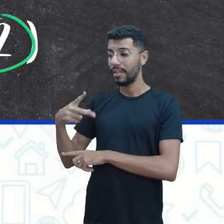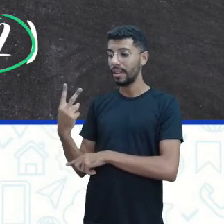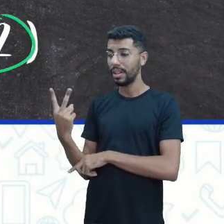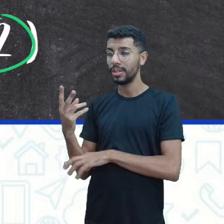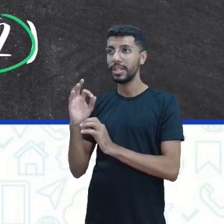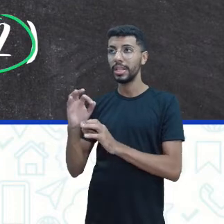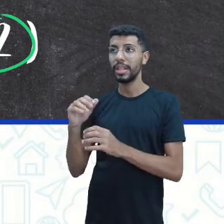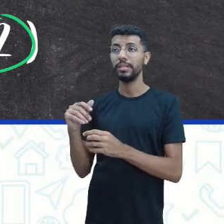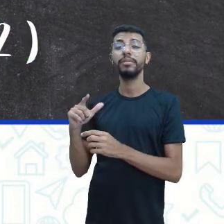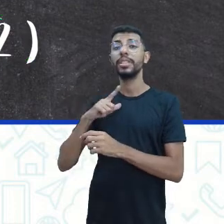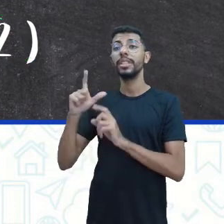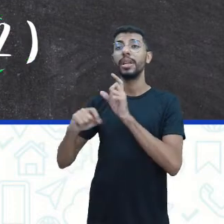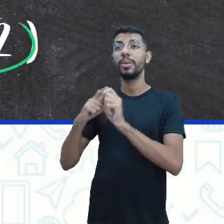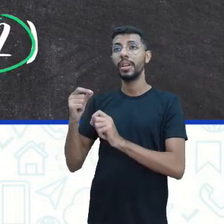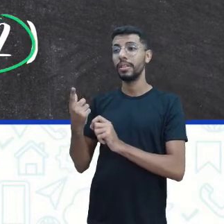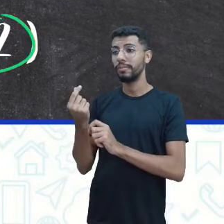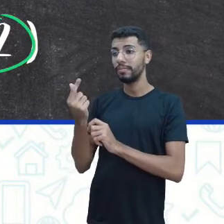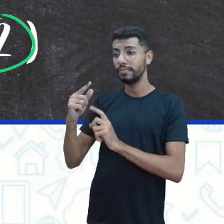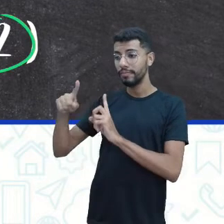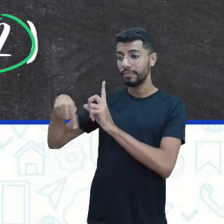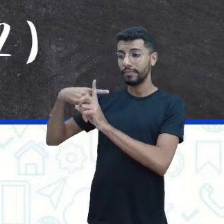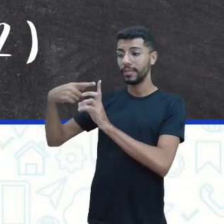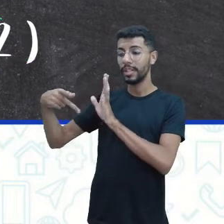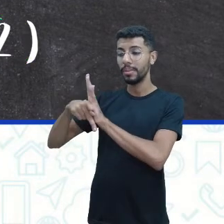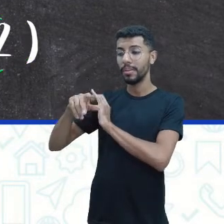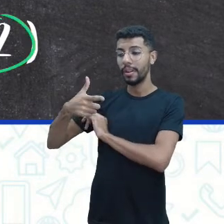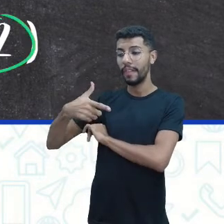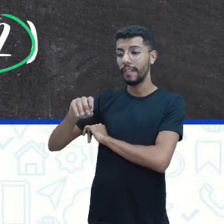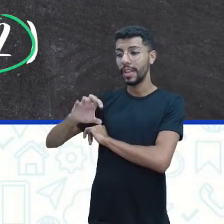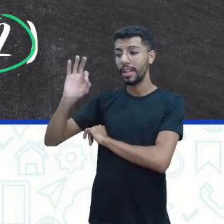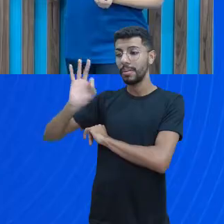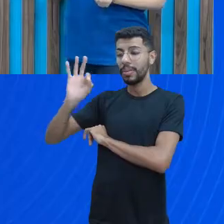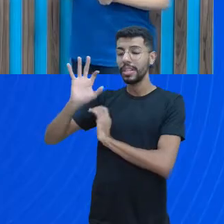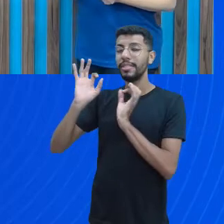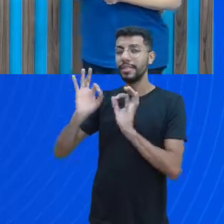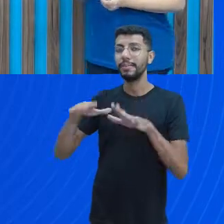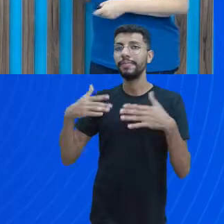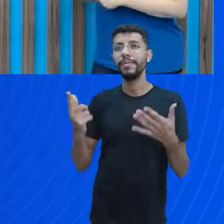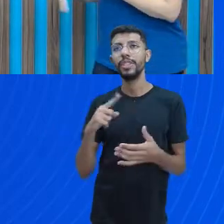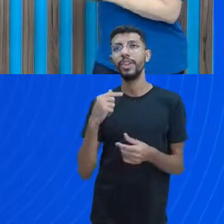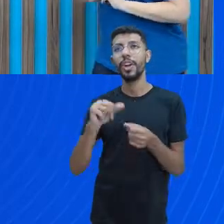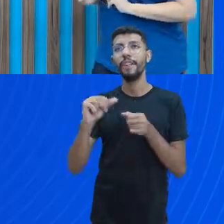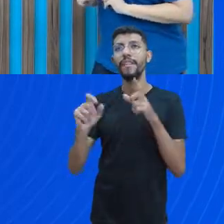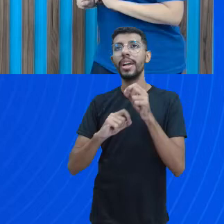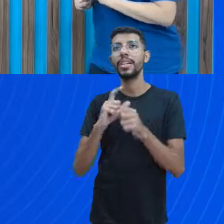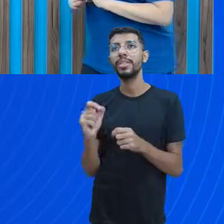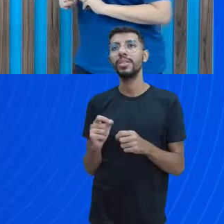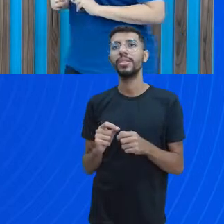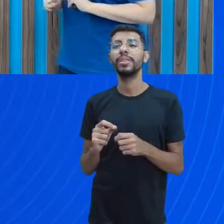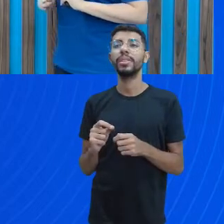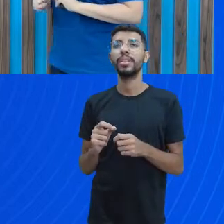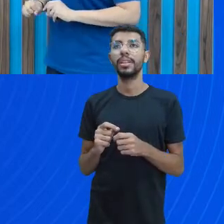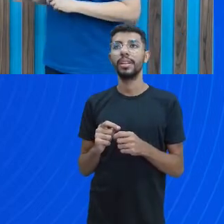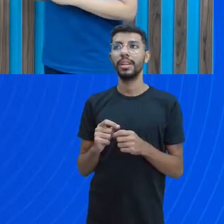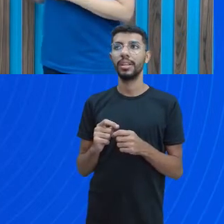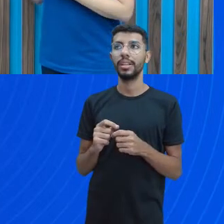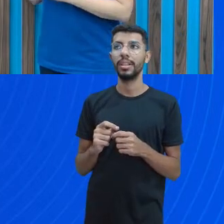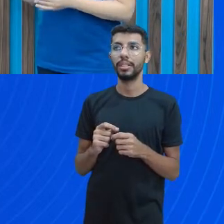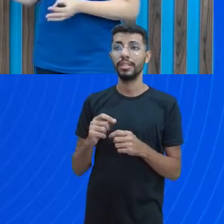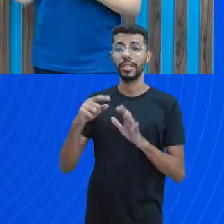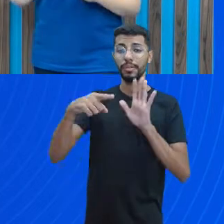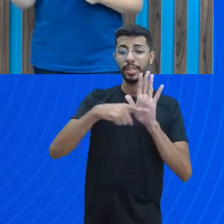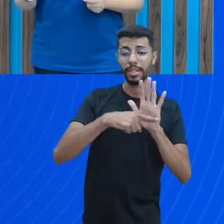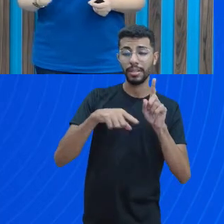um acréscimo de 20%, tá certo? Quando a gente faz essa subtração e essa soma, deixa eu ver se já é a próxima tela, a gente vai